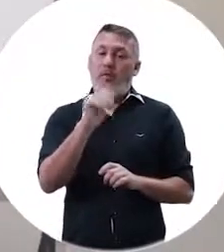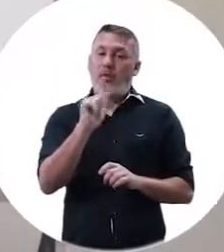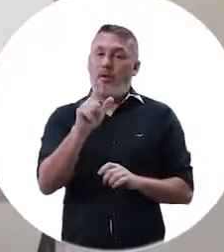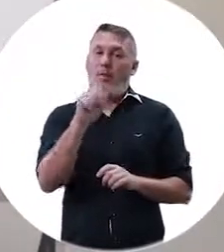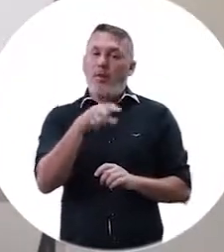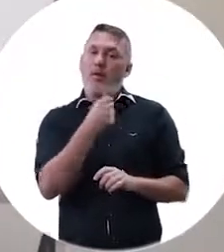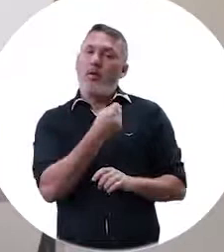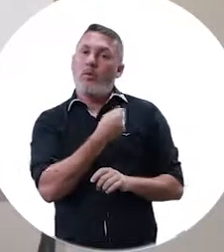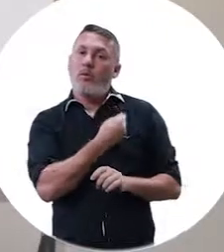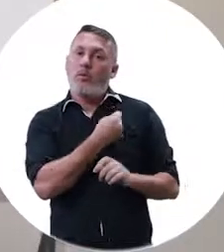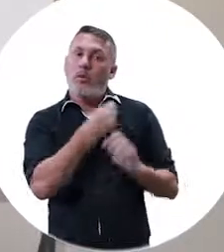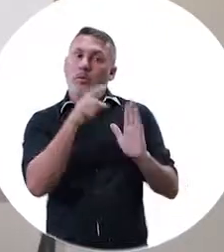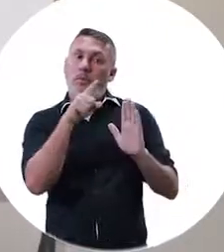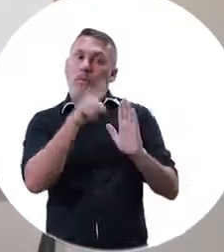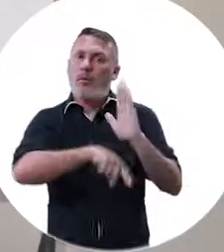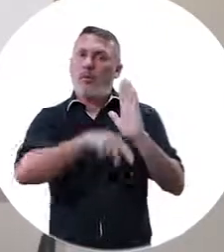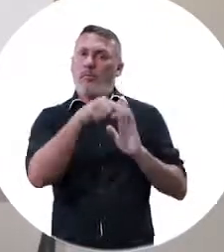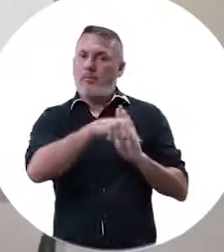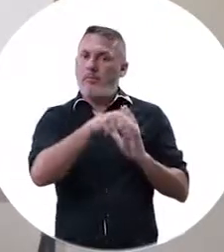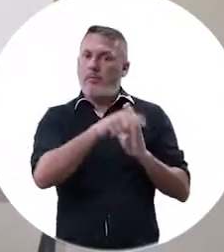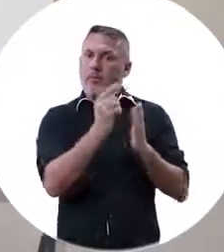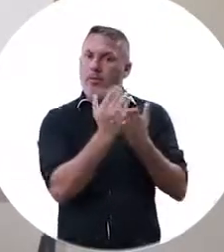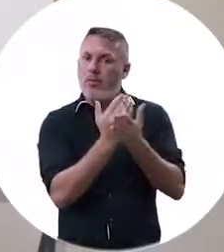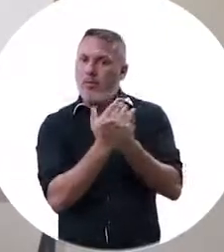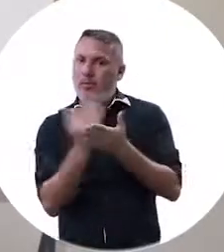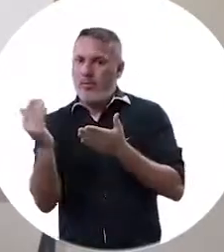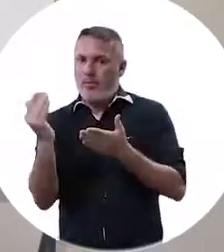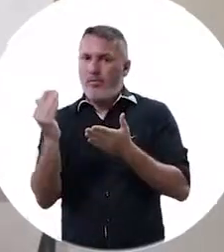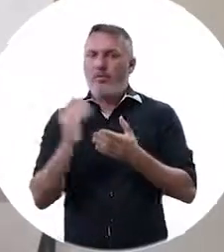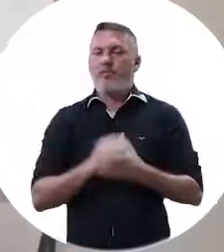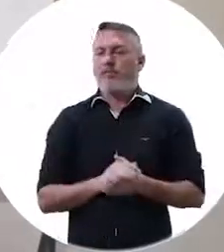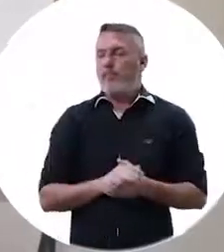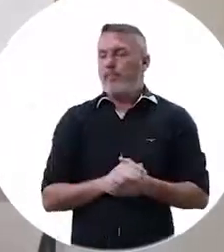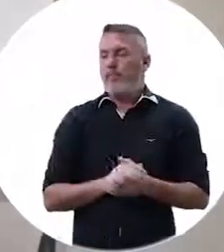precisam receber o menor número possível.